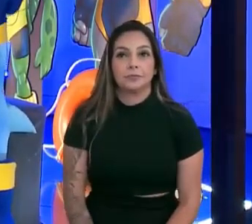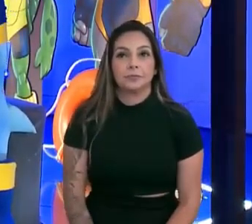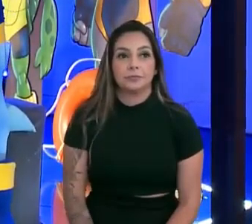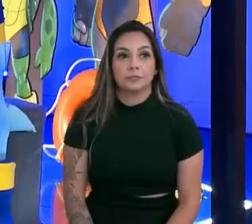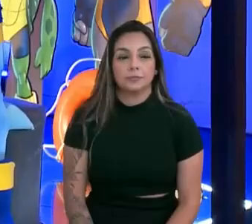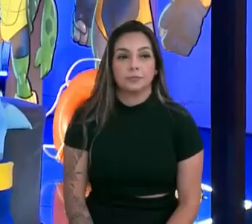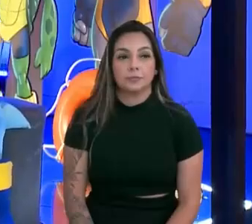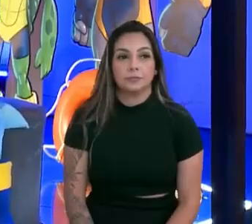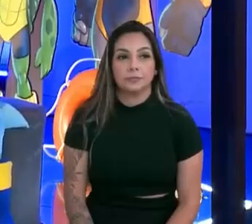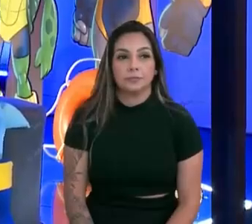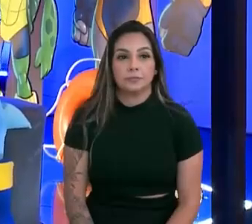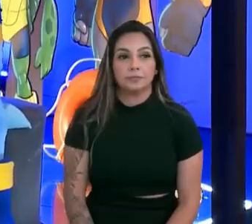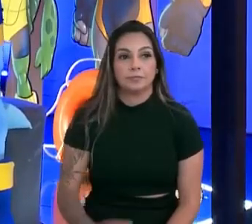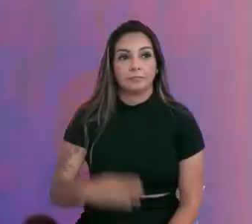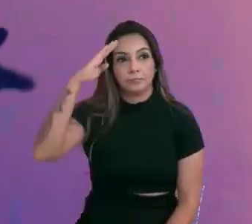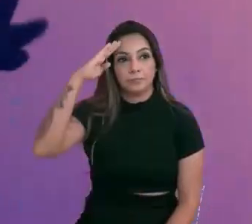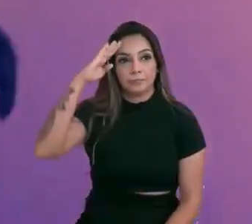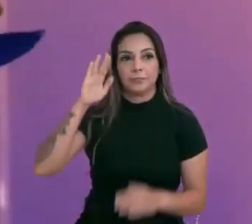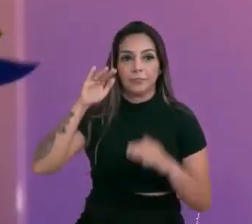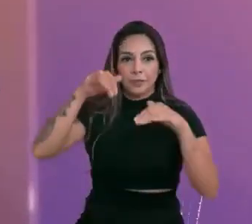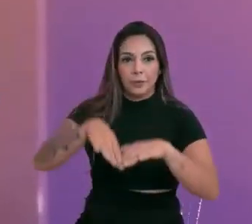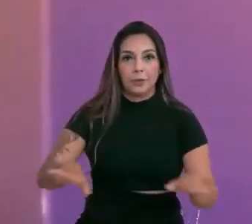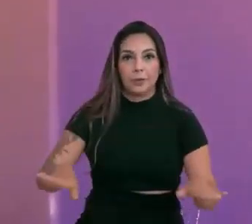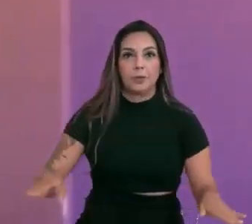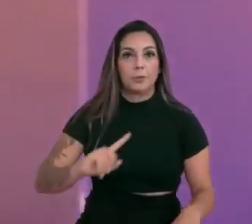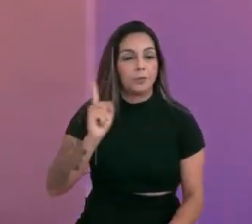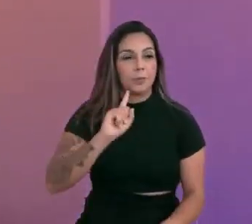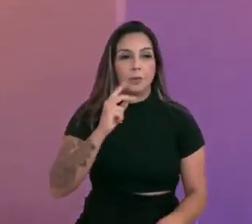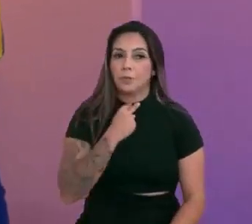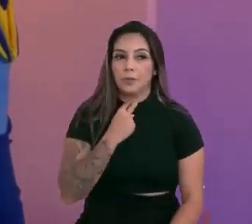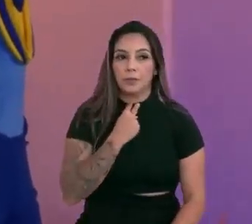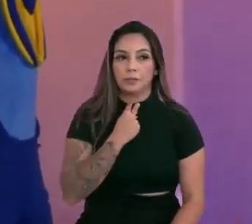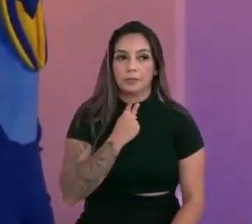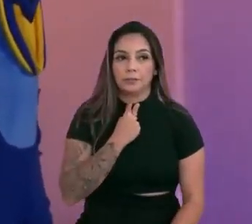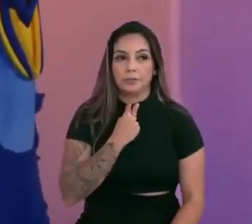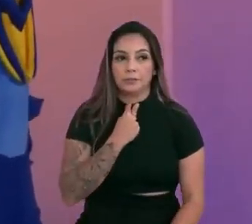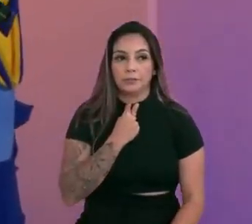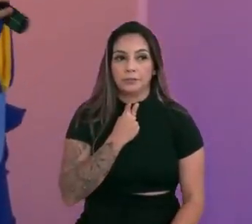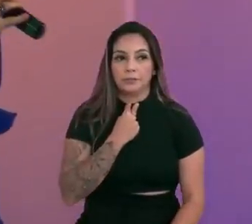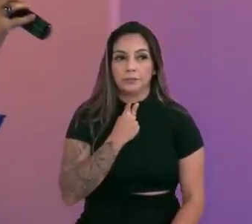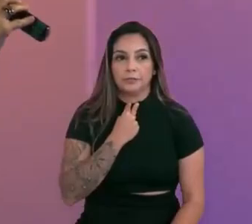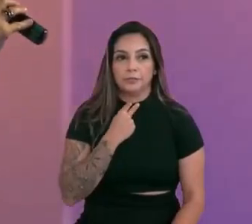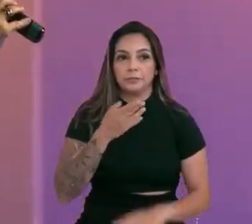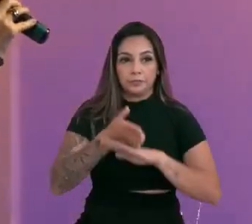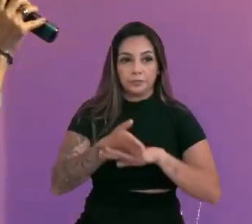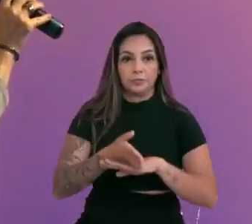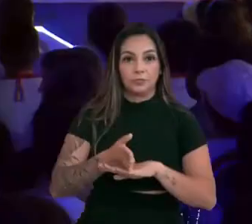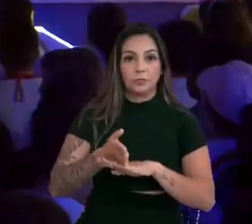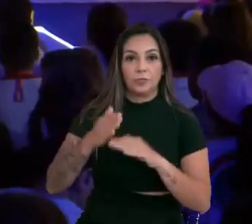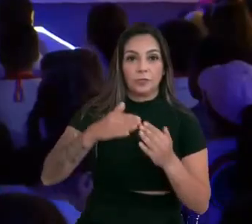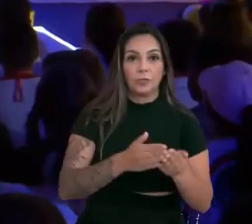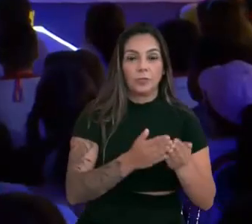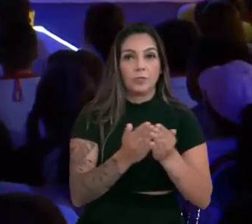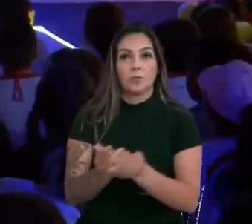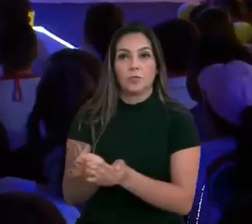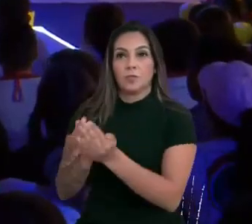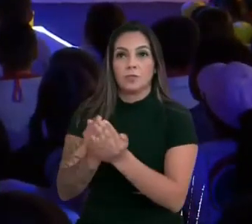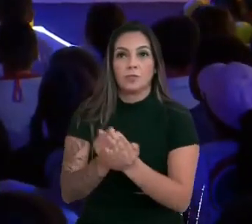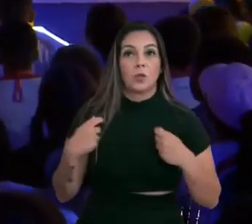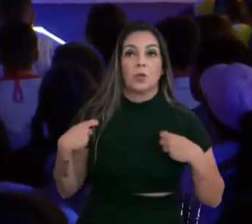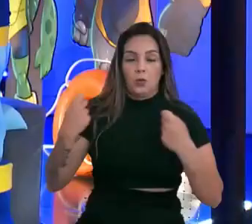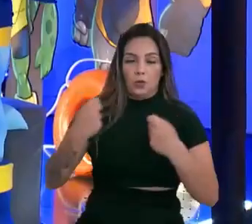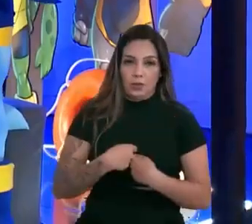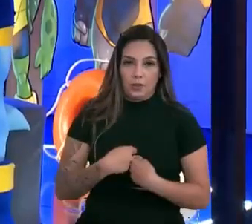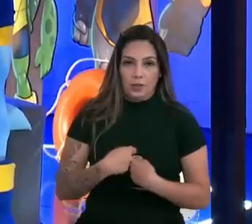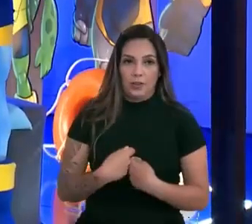Não é, Capitão Mergulho? Então, não pode. Para entrar no barco, eu tenho que estar o quê? De?